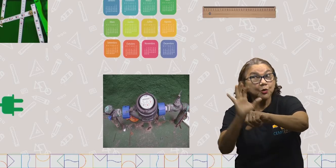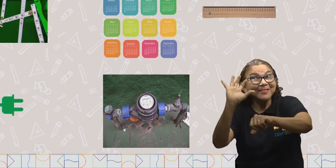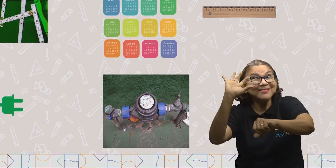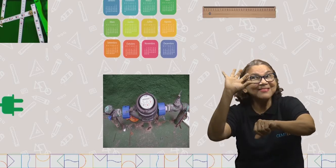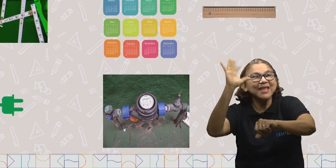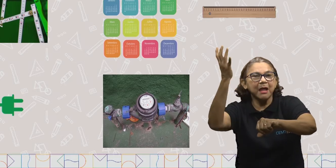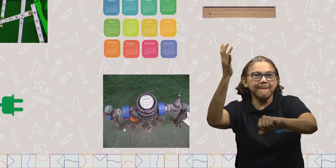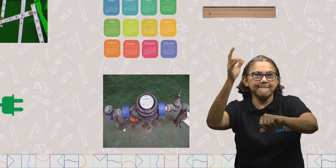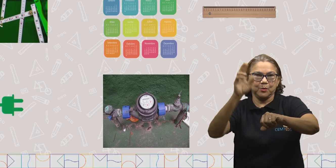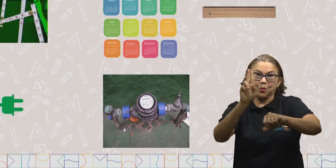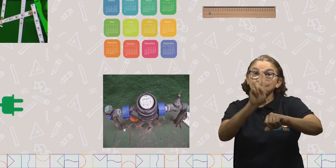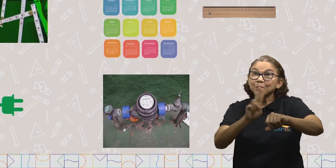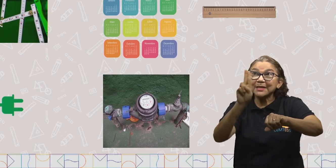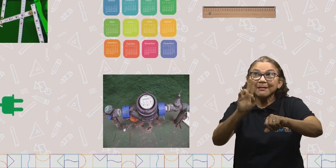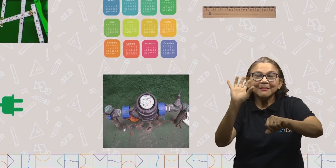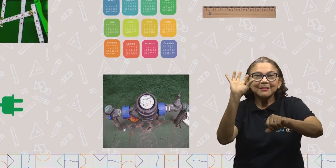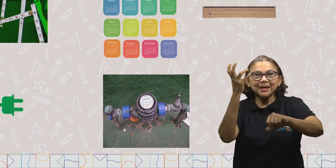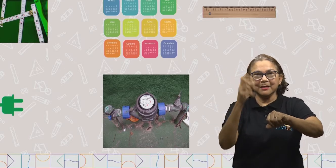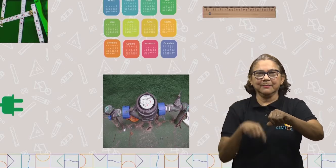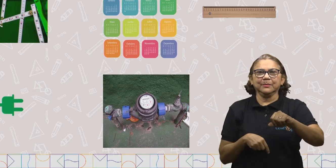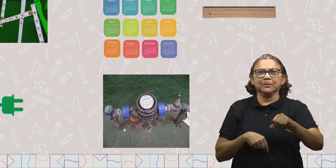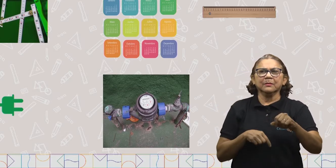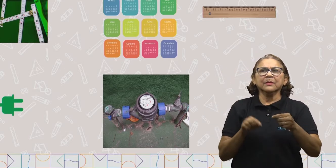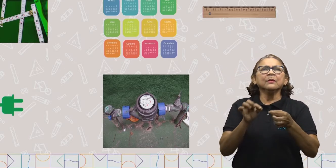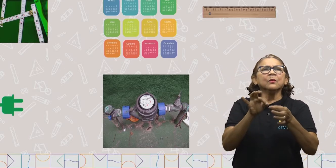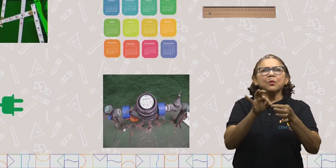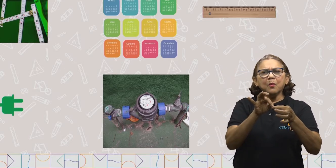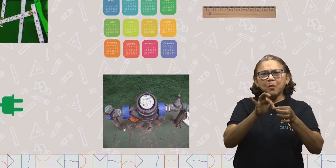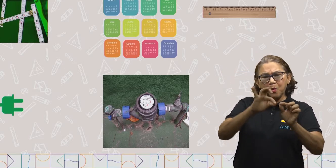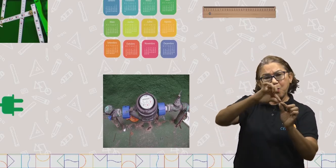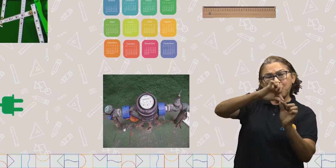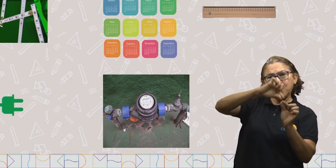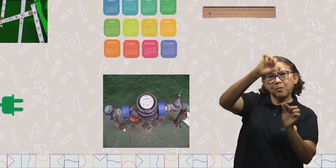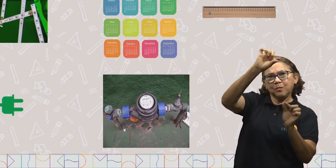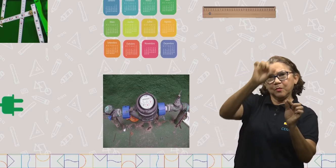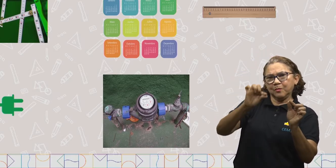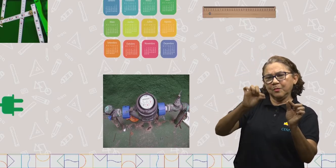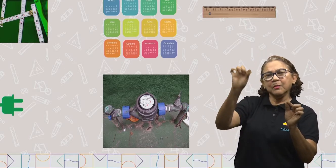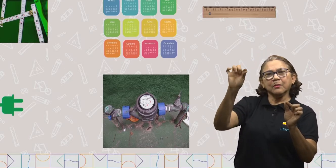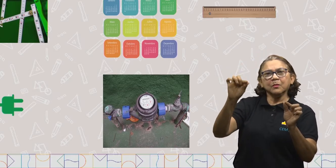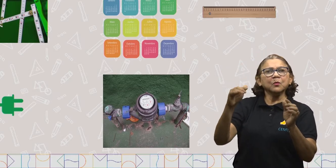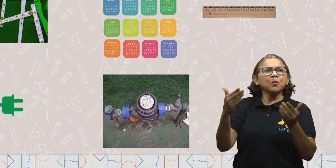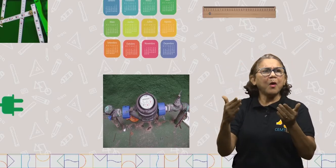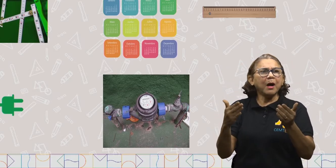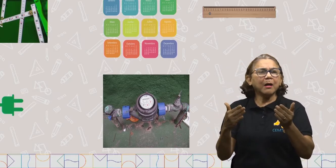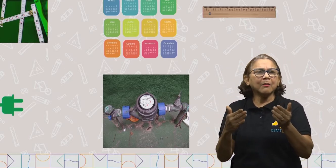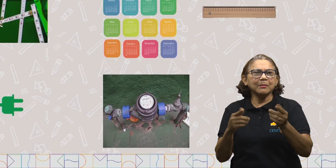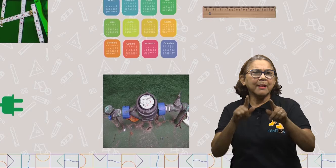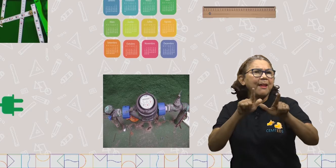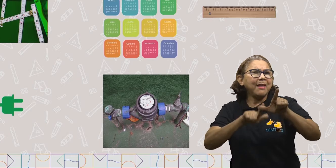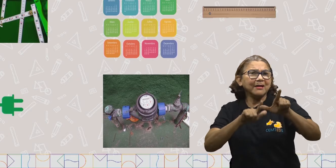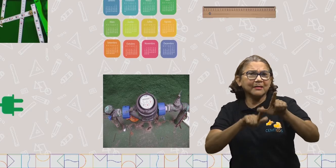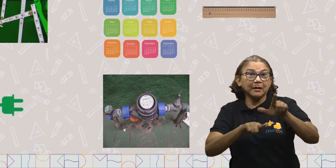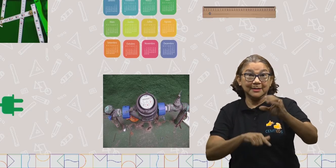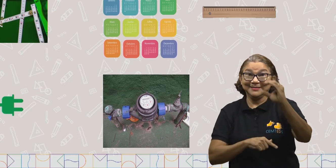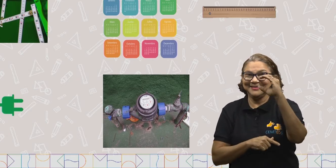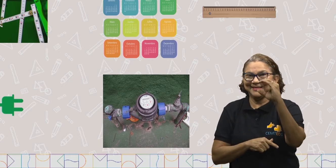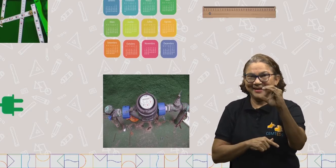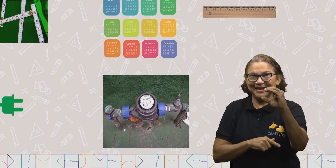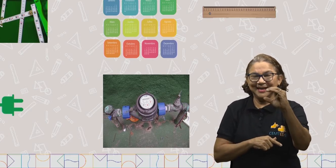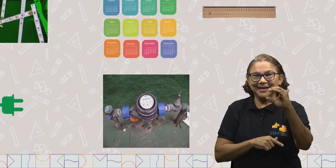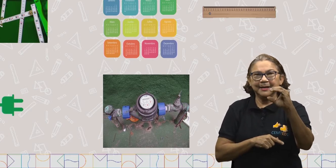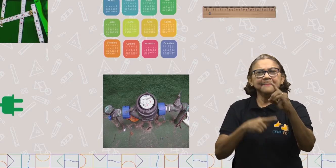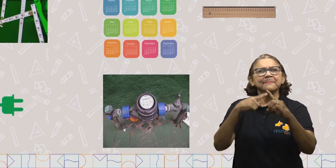o tempo. E o metro articulado, qual delas você colocou? Letra C. Muito bem,